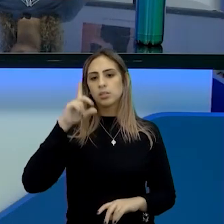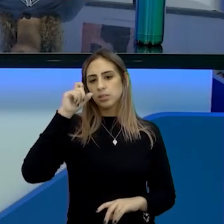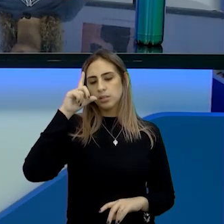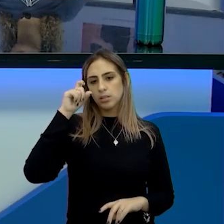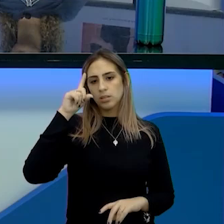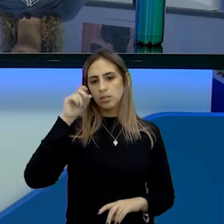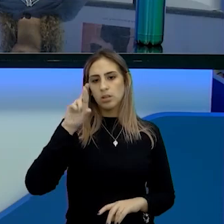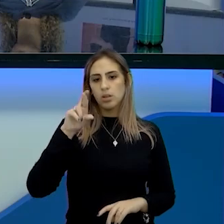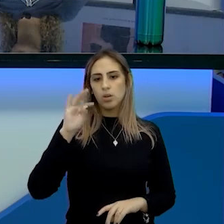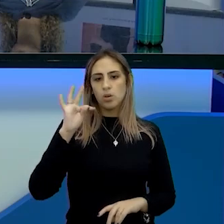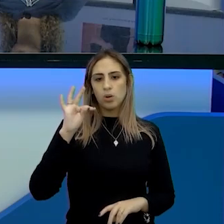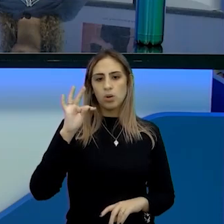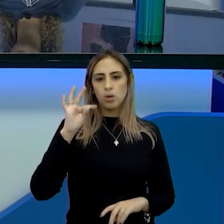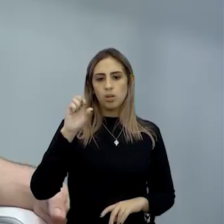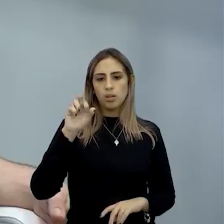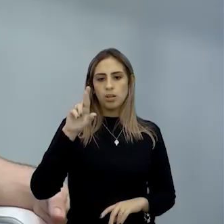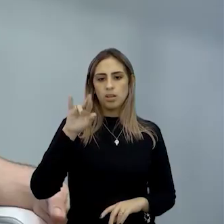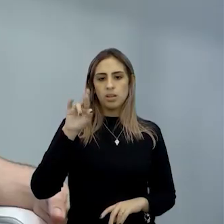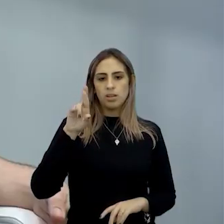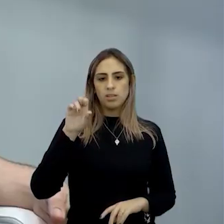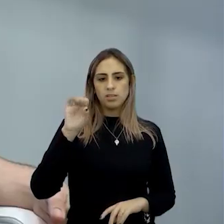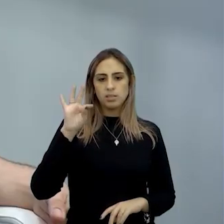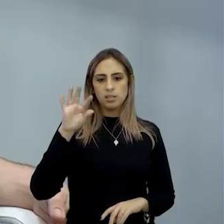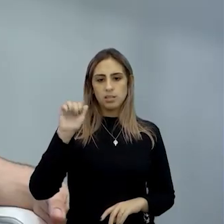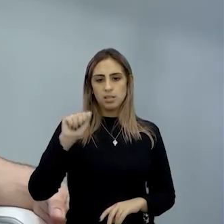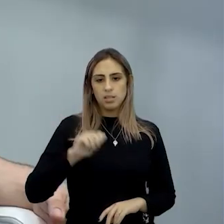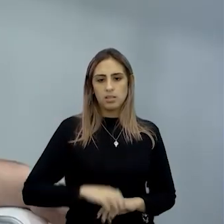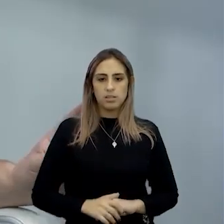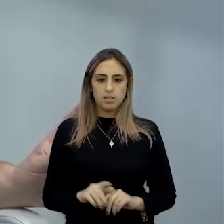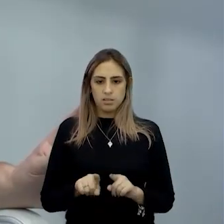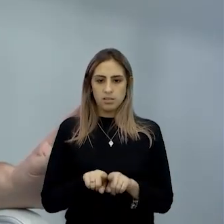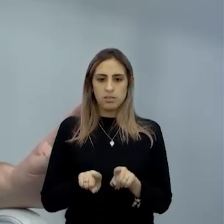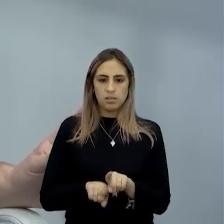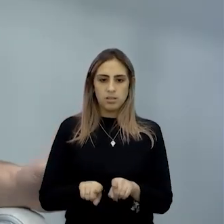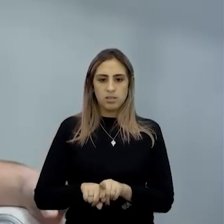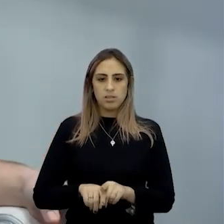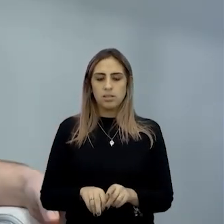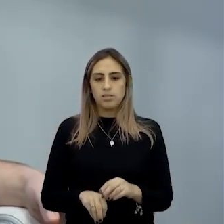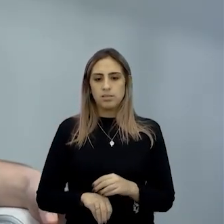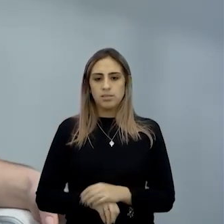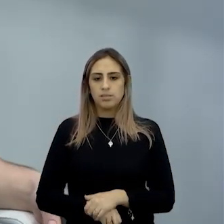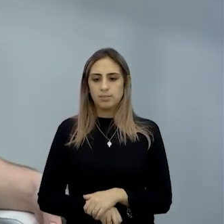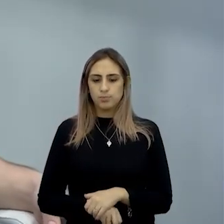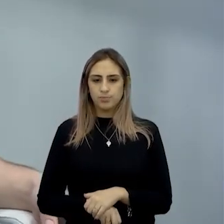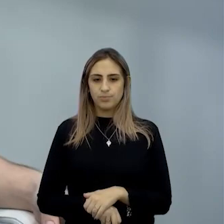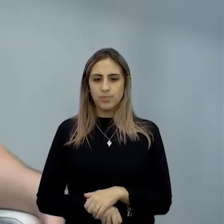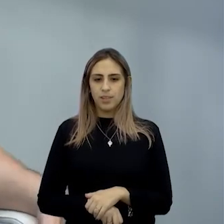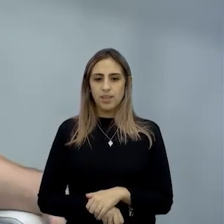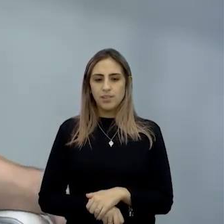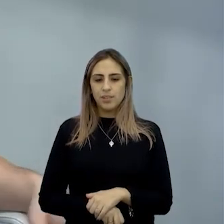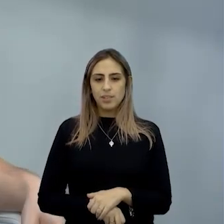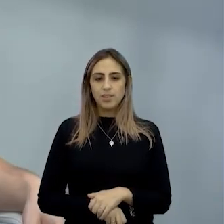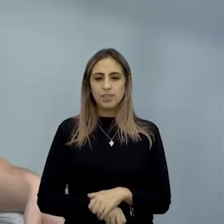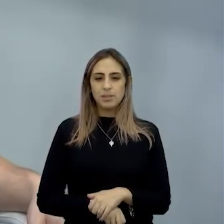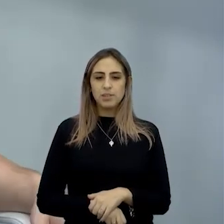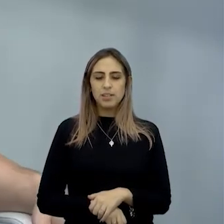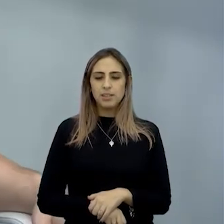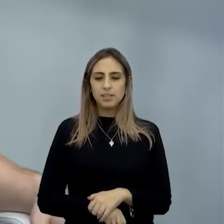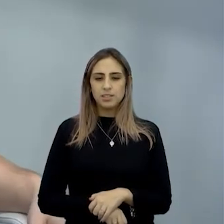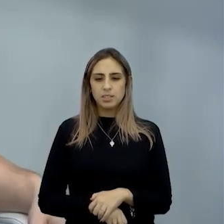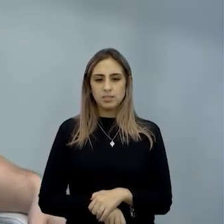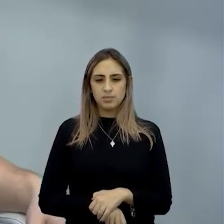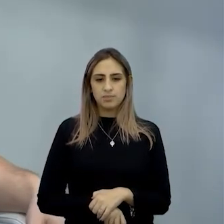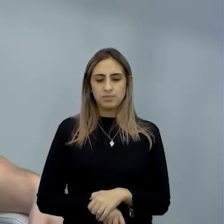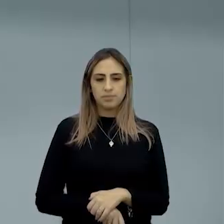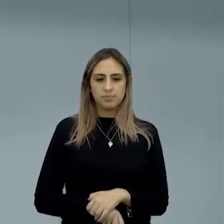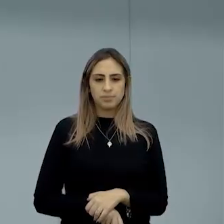de um programa na Band que eu não posso falar ainda porque ainda não estreou. Ah, que legal! Tem coisa boa aí. Não pra mim, pra quem tá no ar vai ganhar dinheiro com isso,